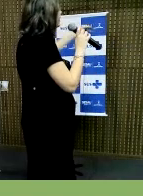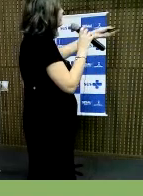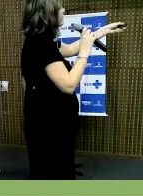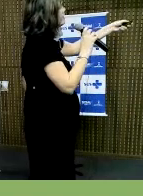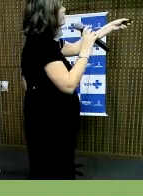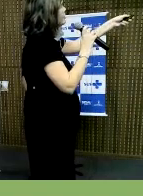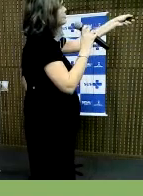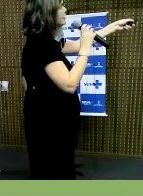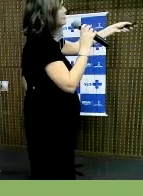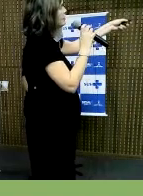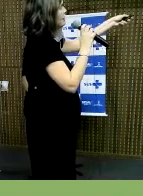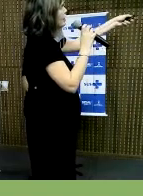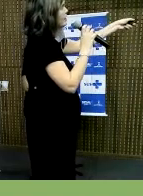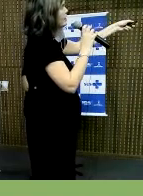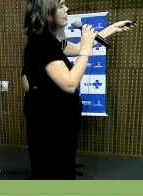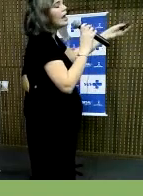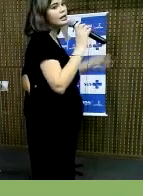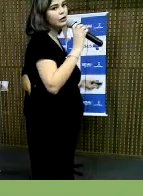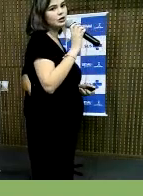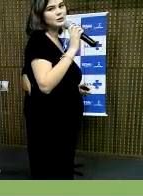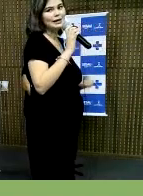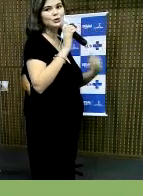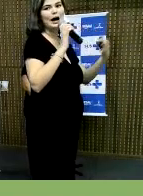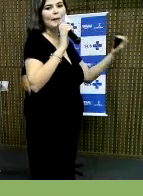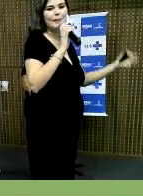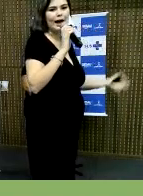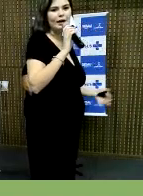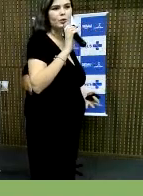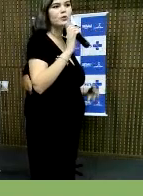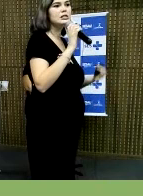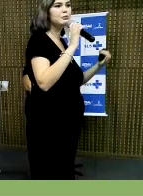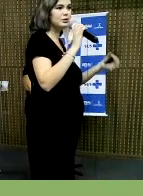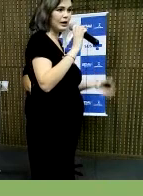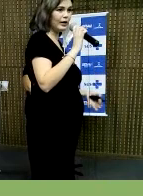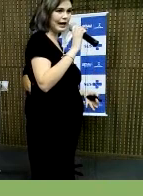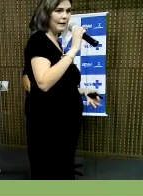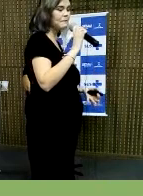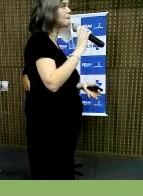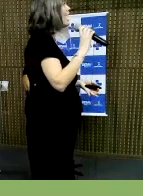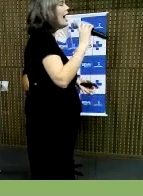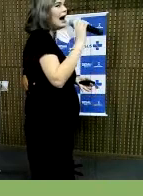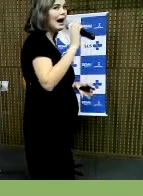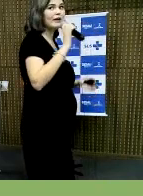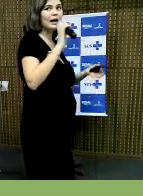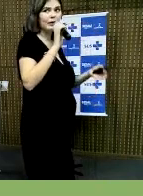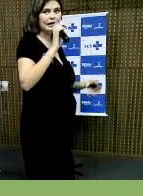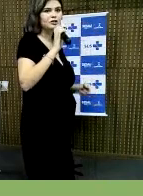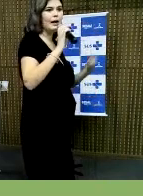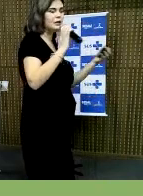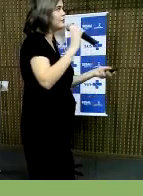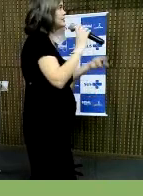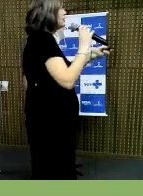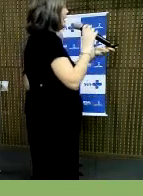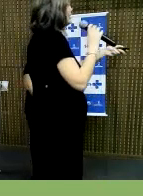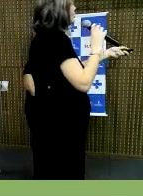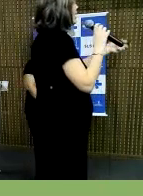espaço aqui, que nós podemos ver melhor aqui, que é onde é o espaço aberto, onde eles podiam aguardar. Quero o